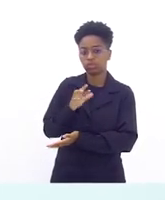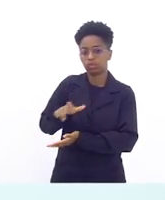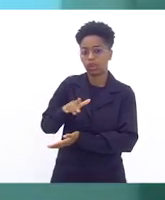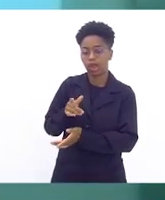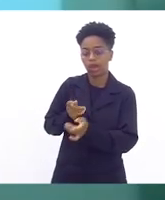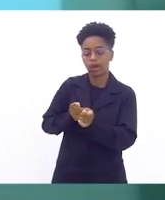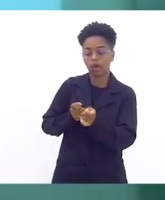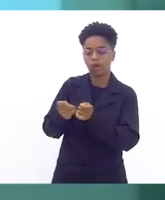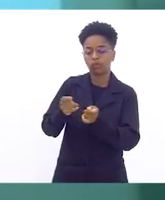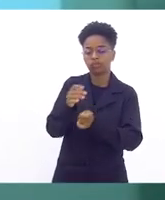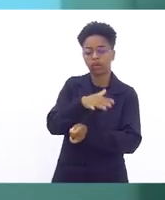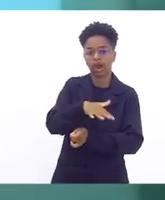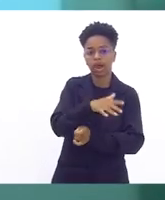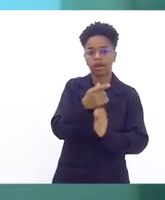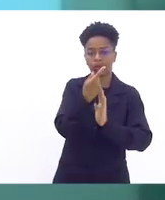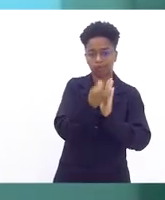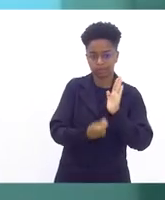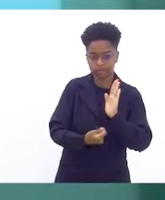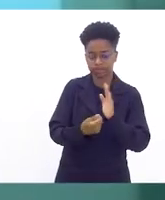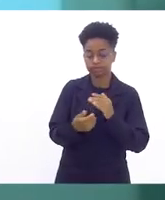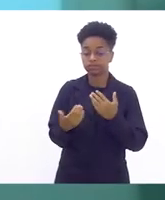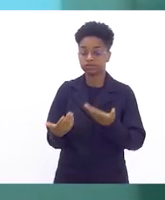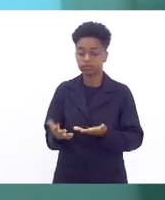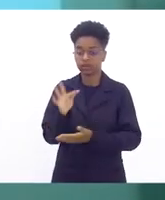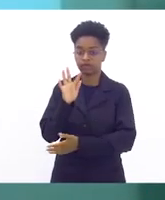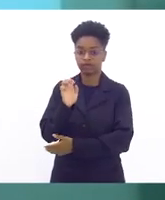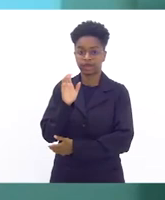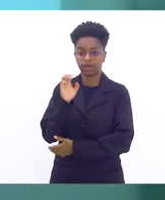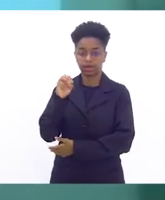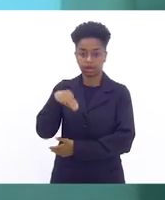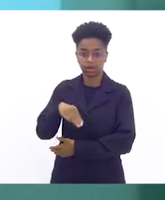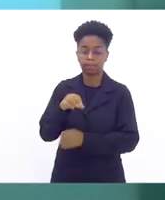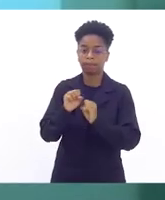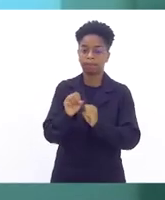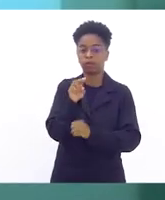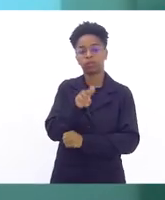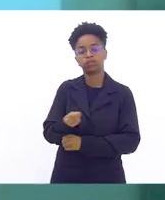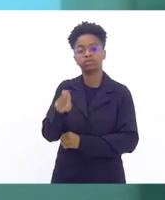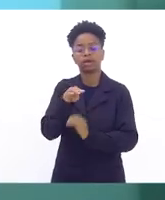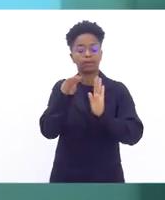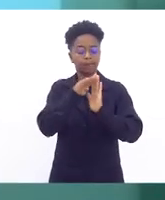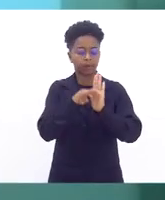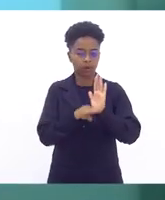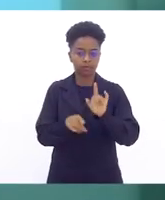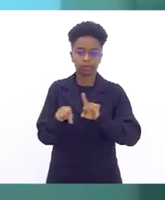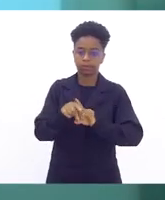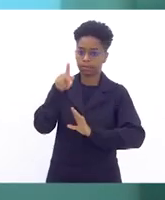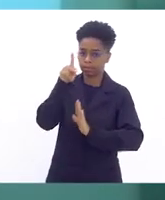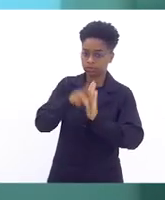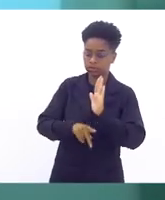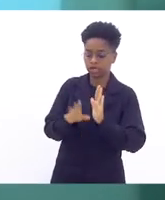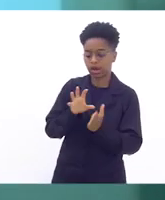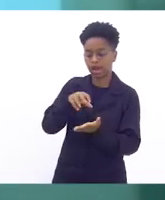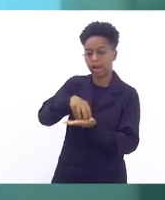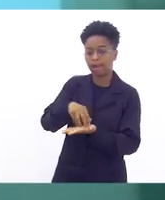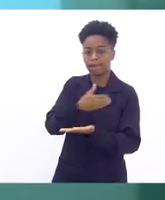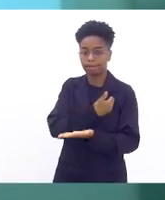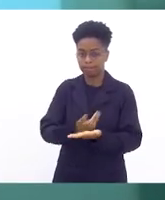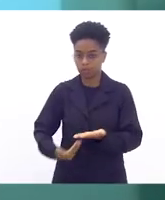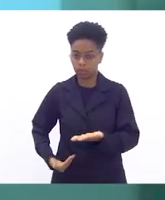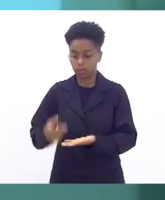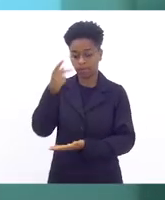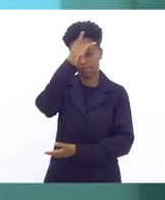orçamentária o fecan pode ser utilizadas em programas e projetos de órgãos públicos estaduais prefeituras